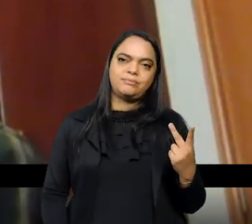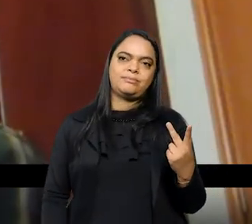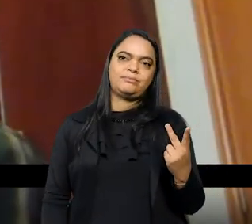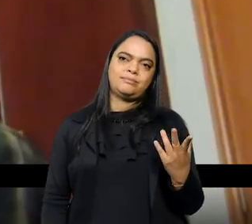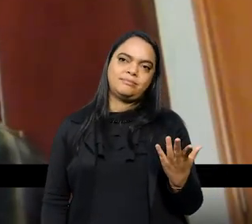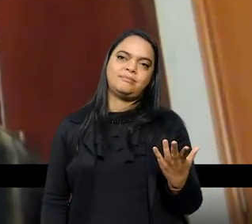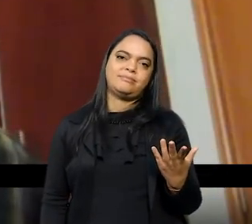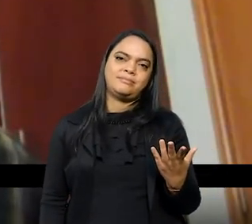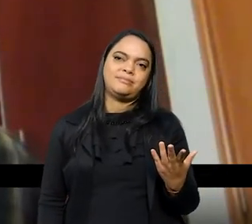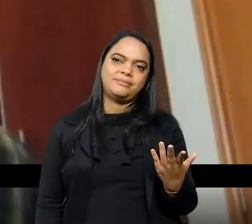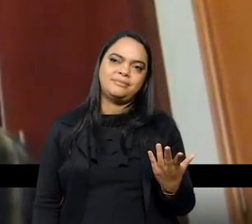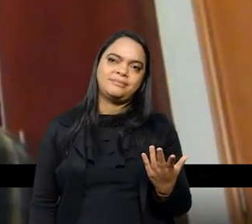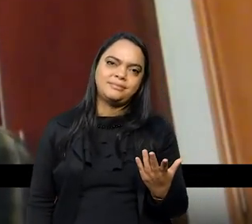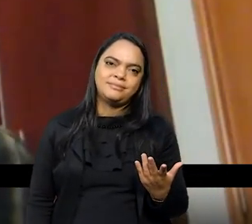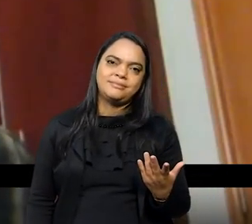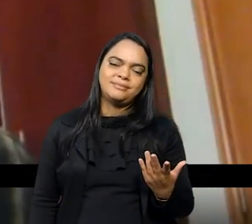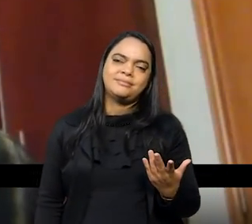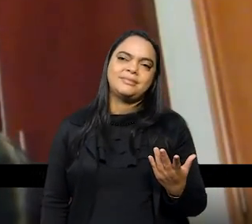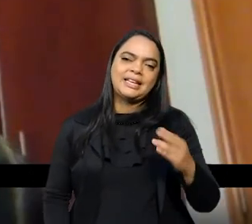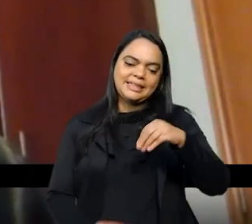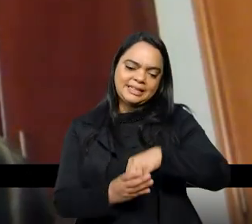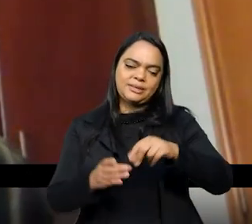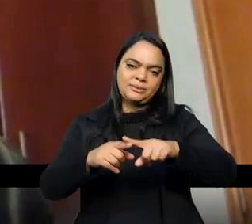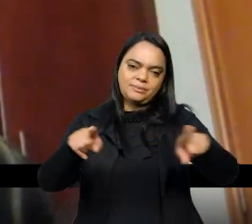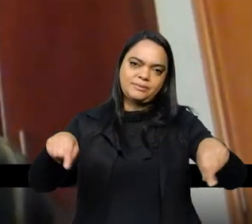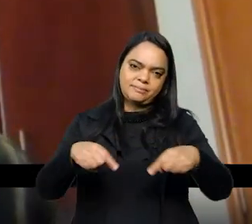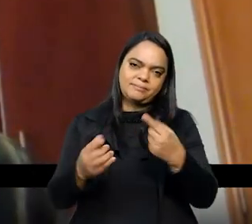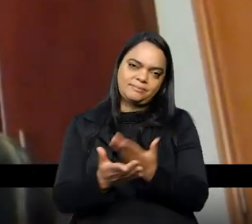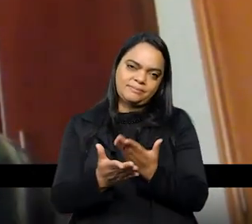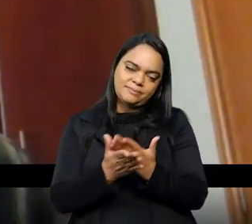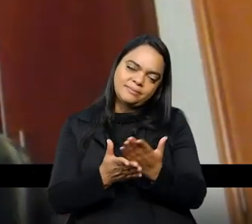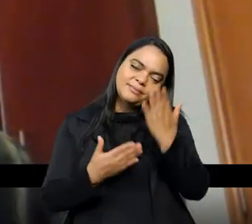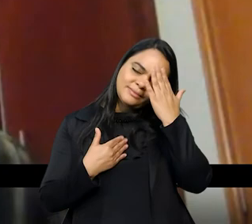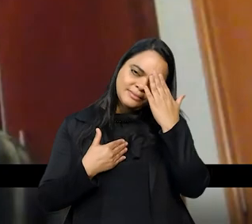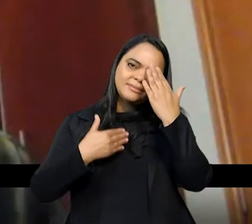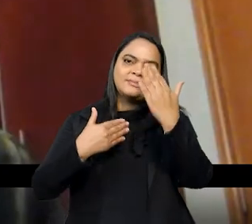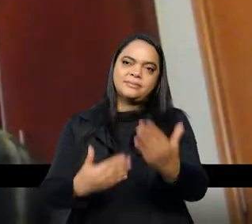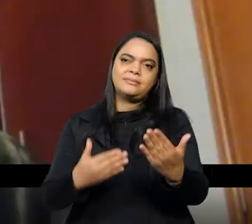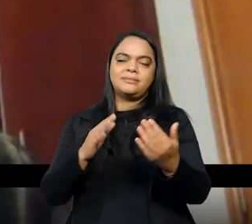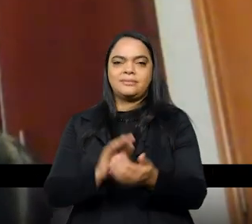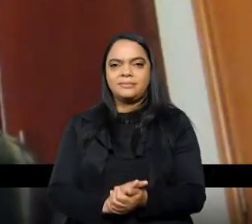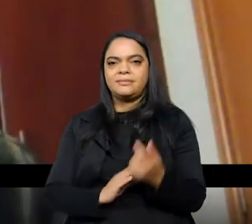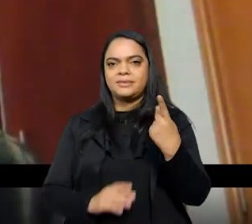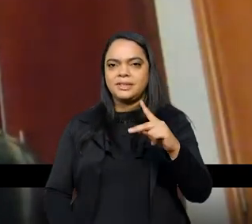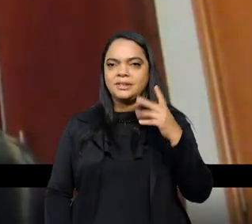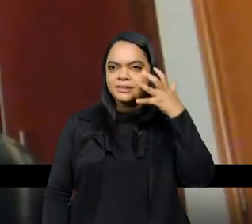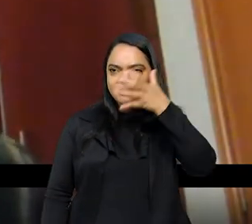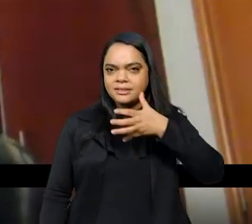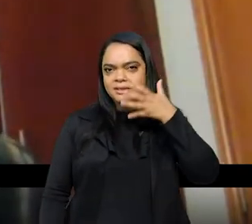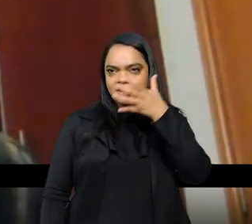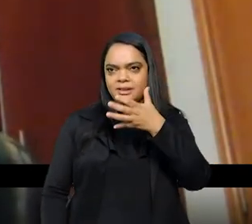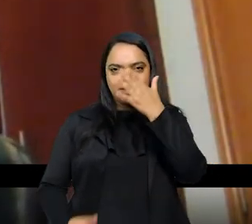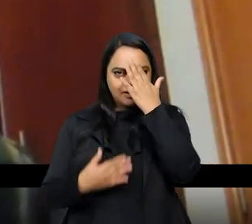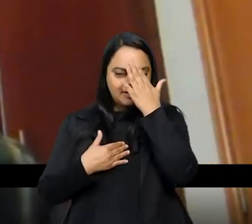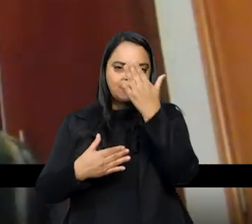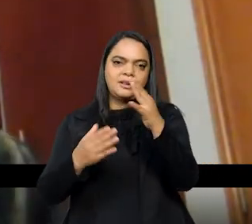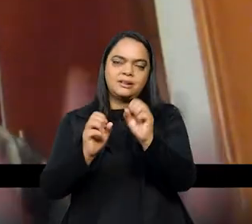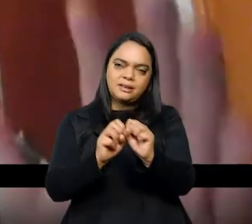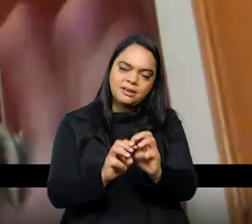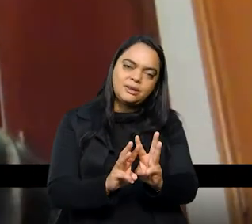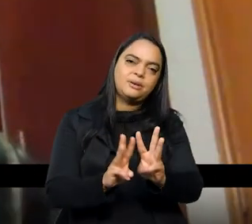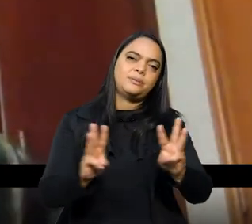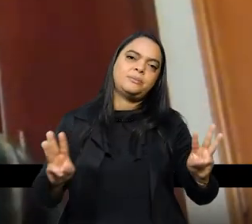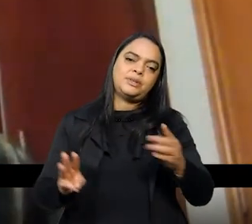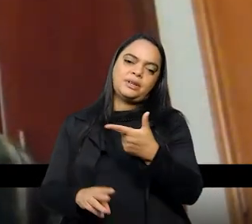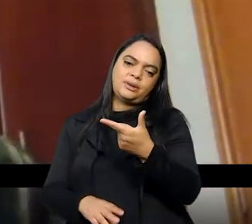né, dentro da sala de aula. Então, eu queria agradecer a sua fala, agradecer aí ao Portal Bicentenário, e eu